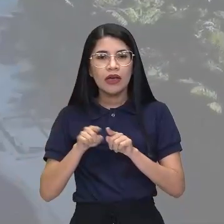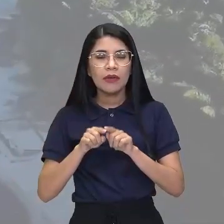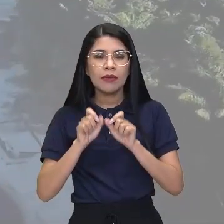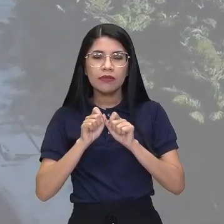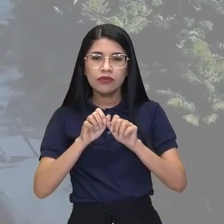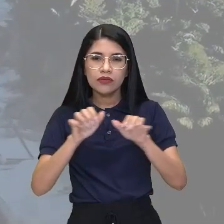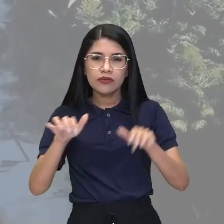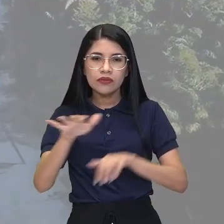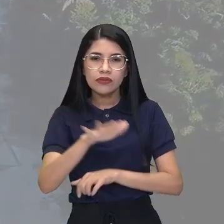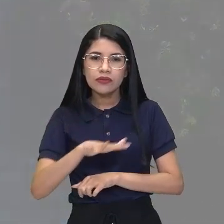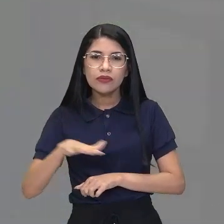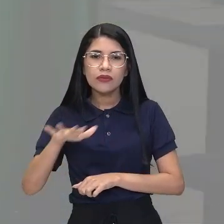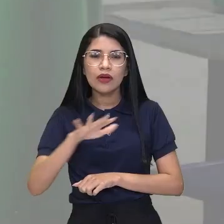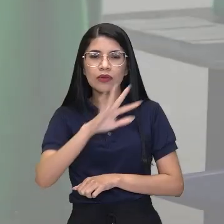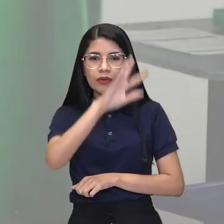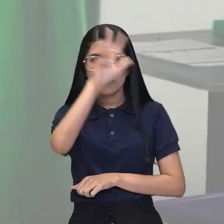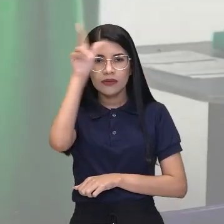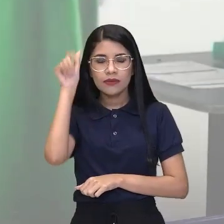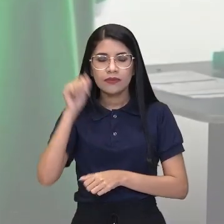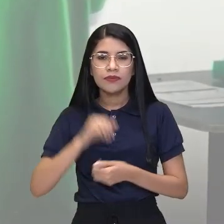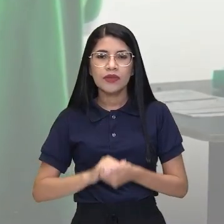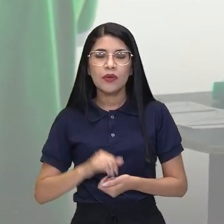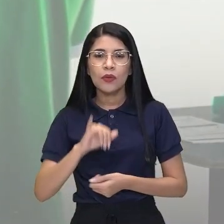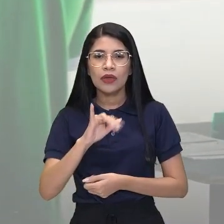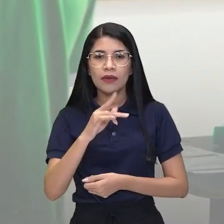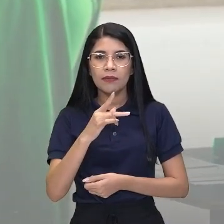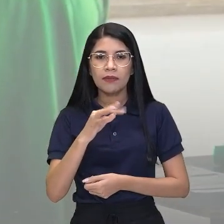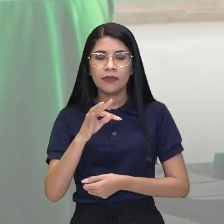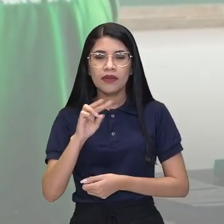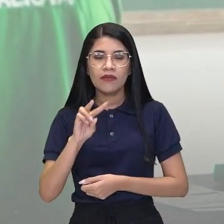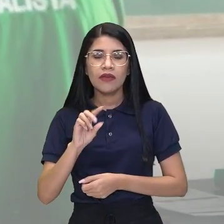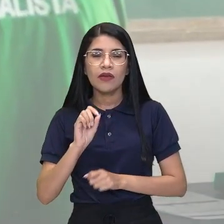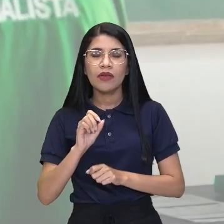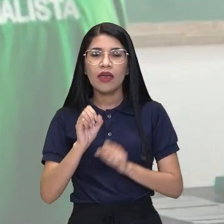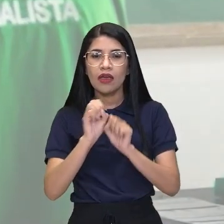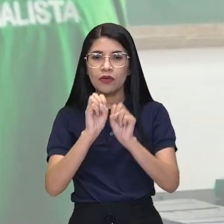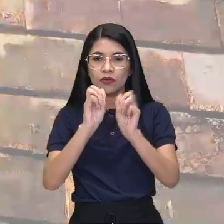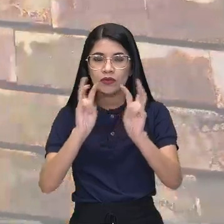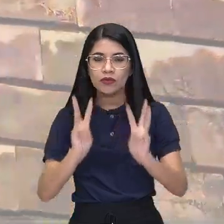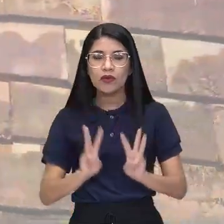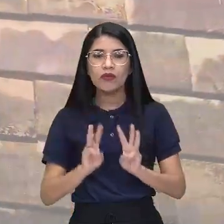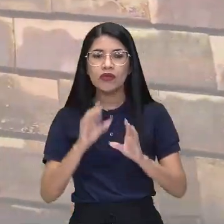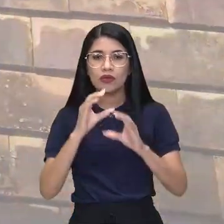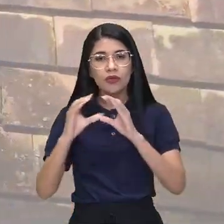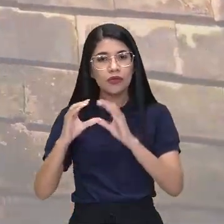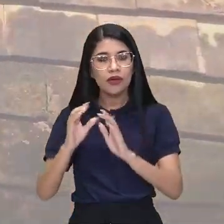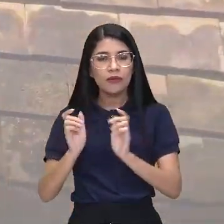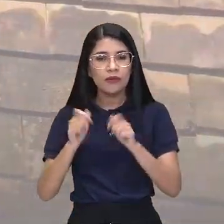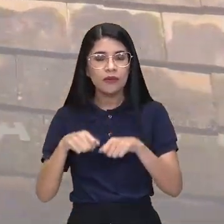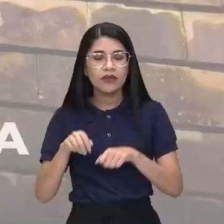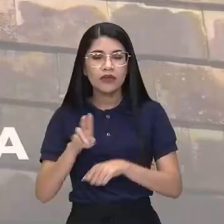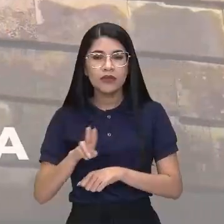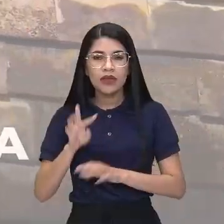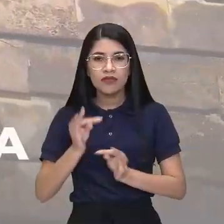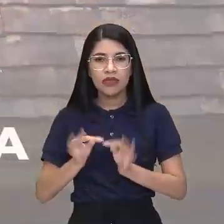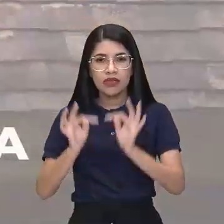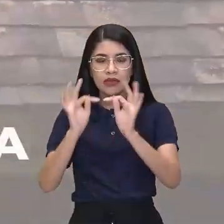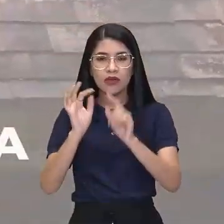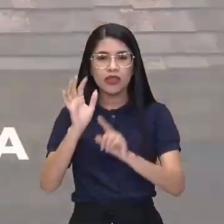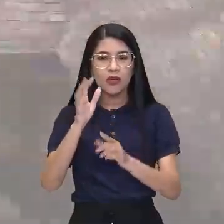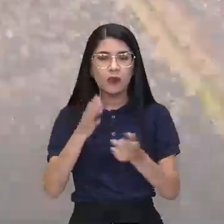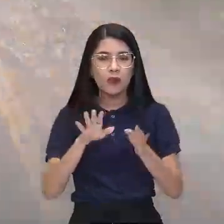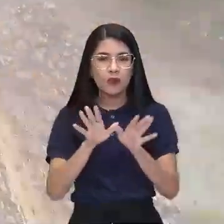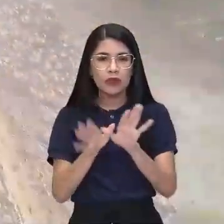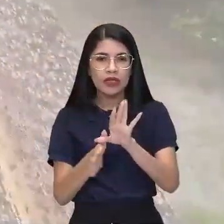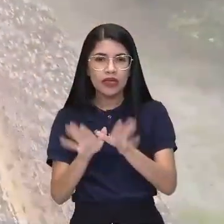extensão territorial. O IPTV é um software de comunicação que usa tecnologia via satélite e